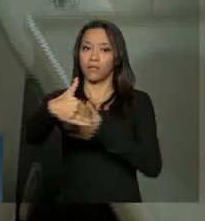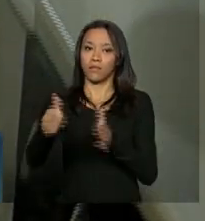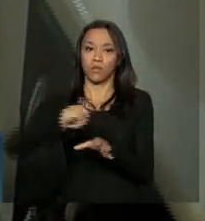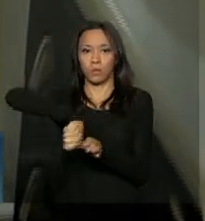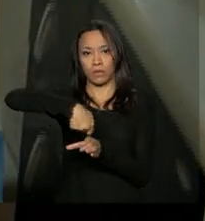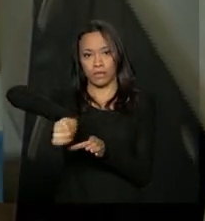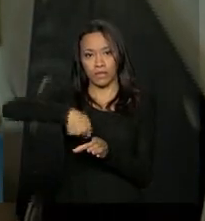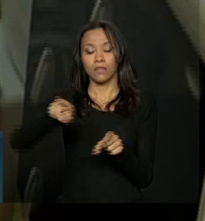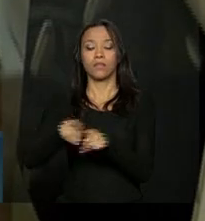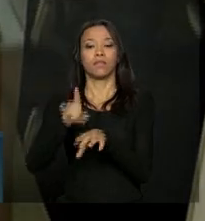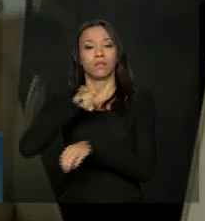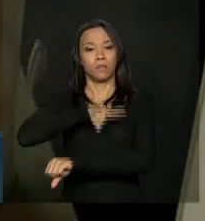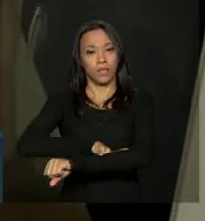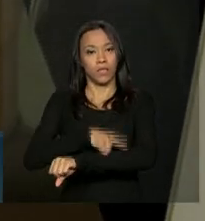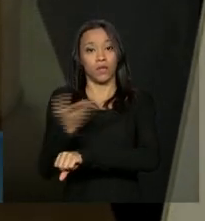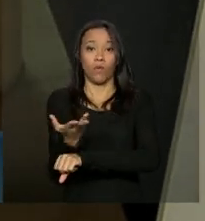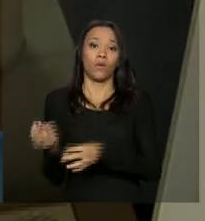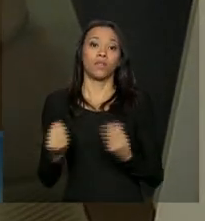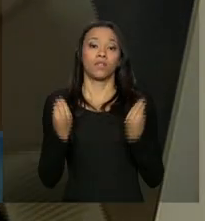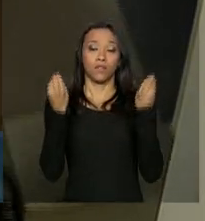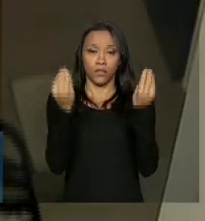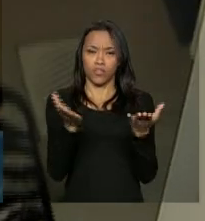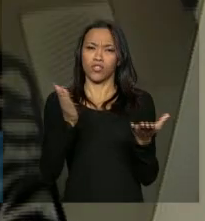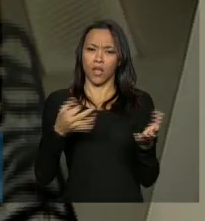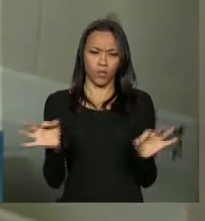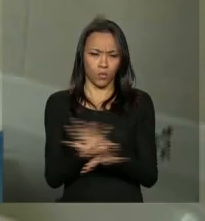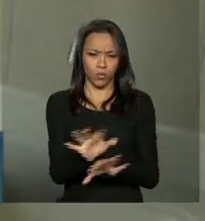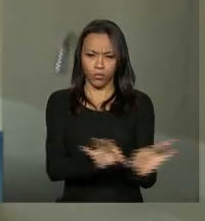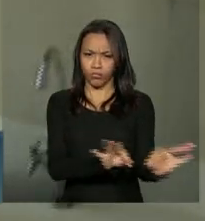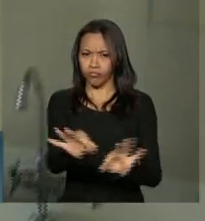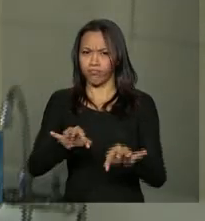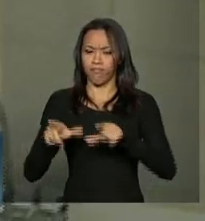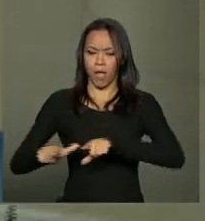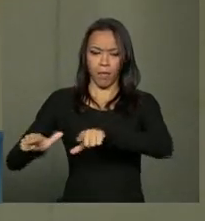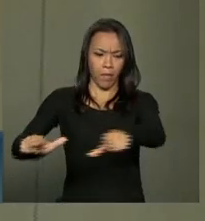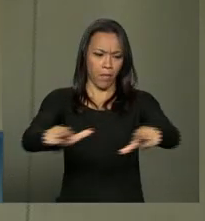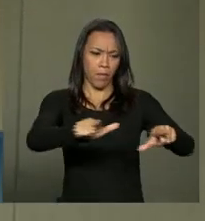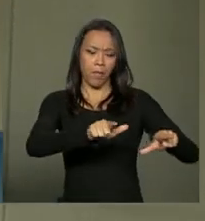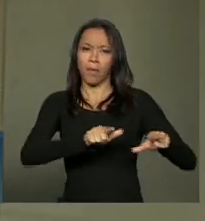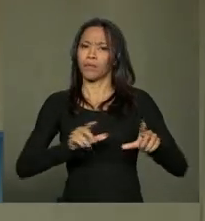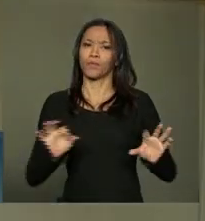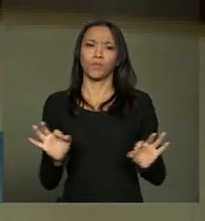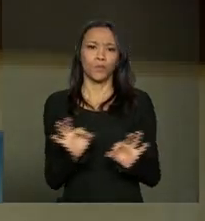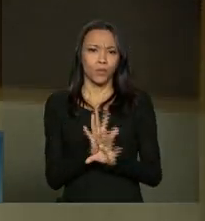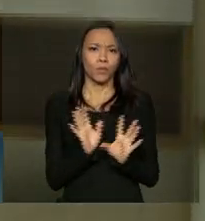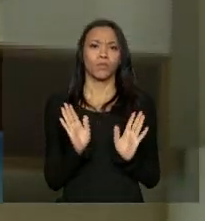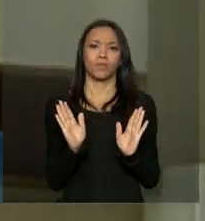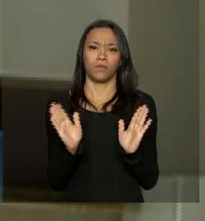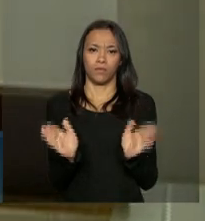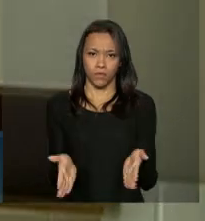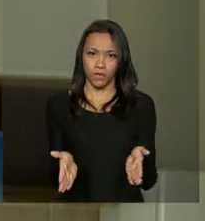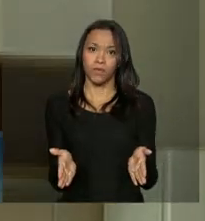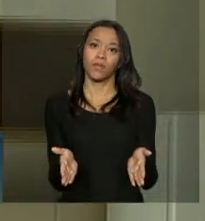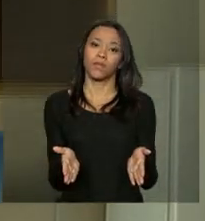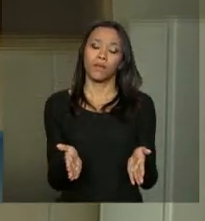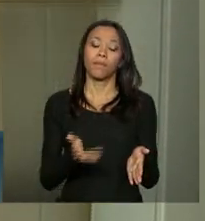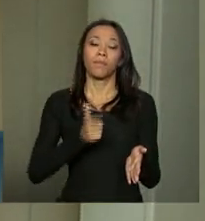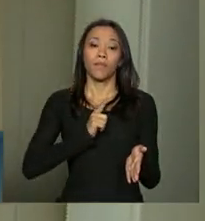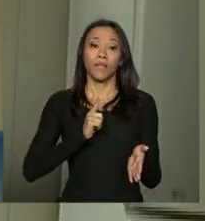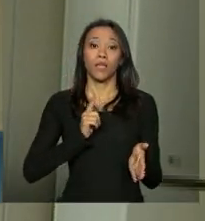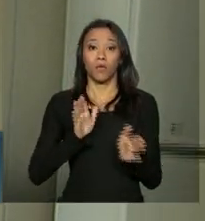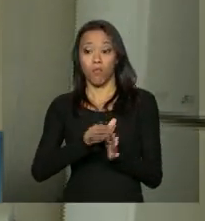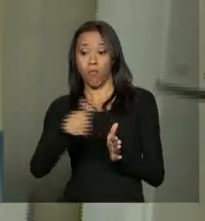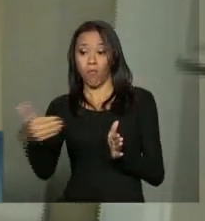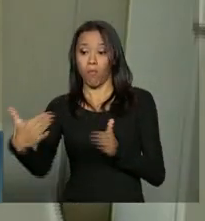banheiro que são entregues já com piso cerâmico em todos os ambientes E também há uma área de